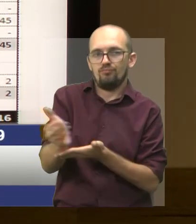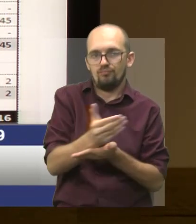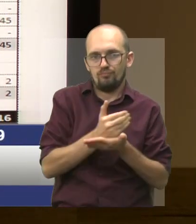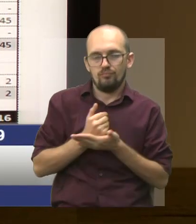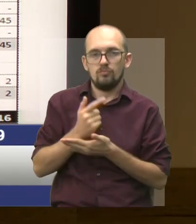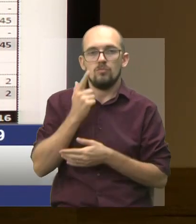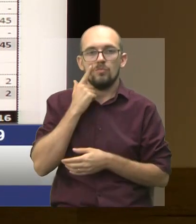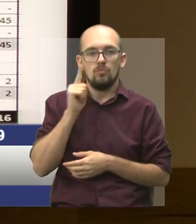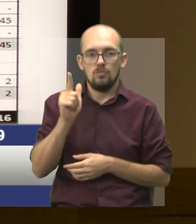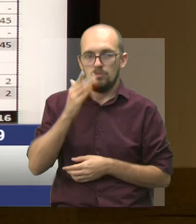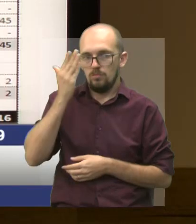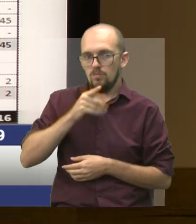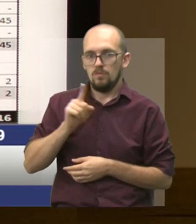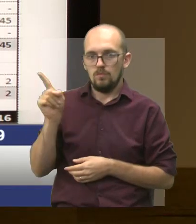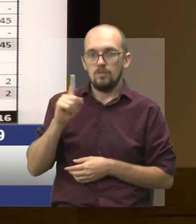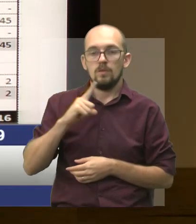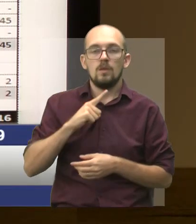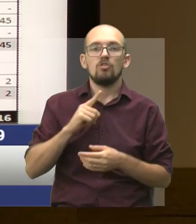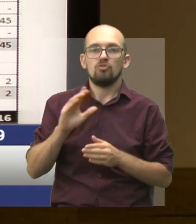arrecadado